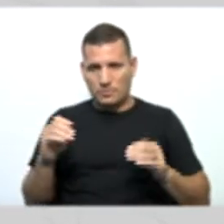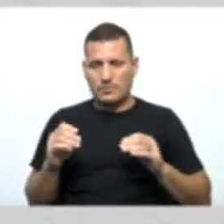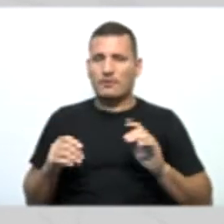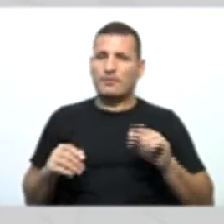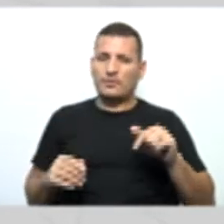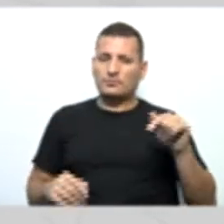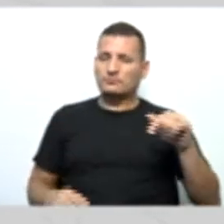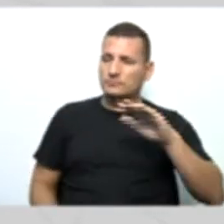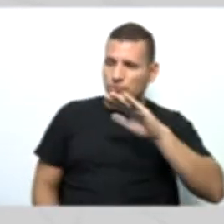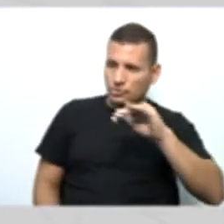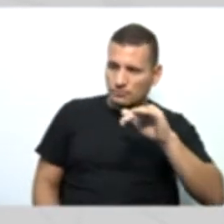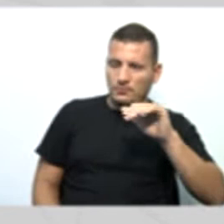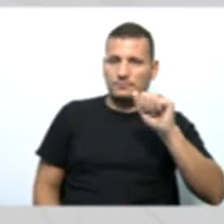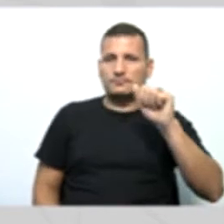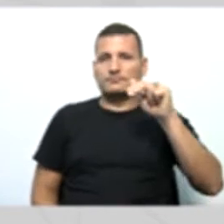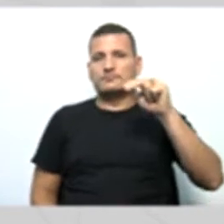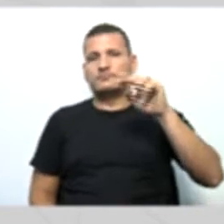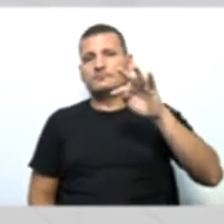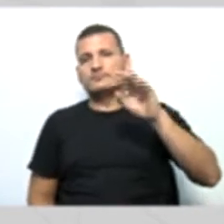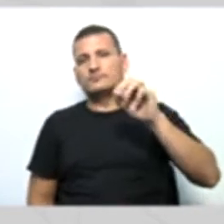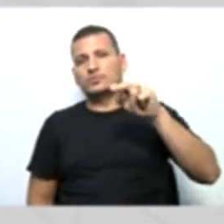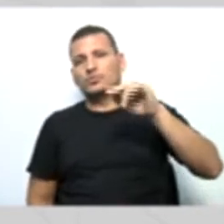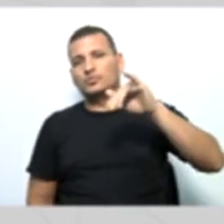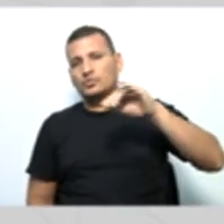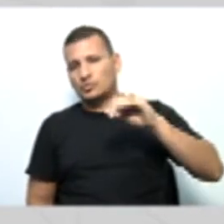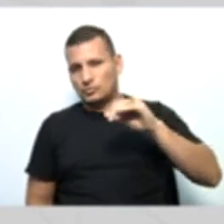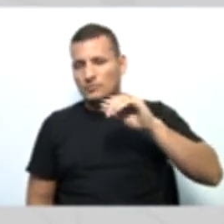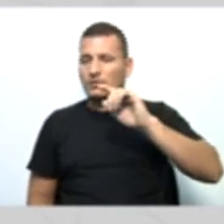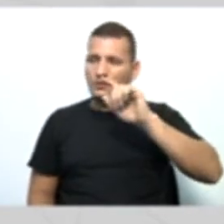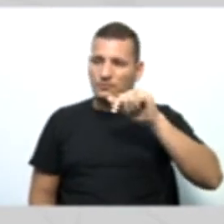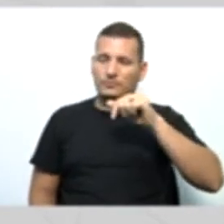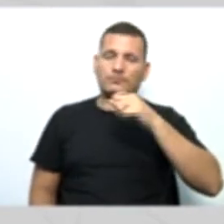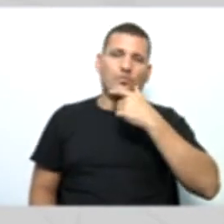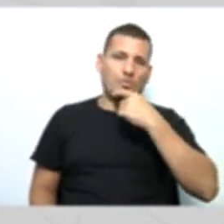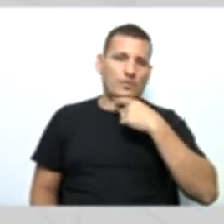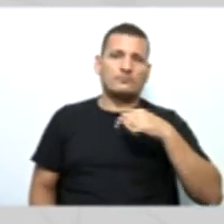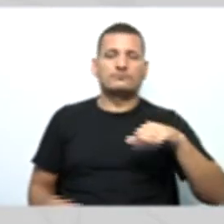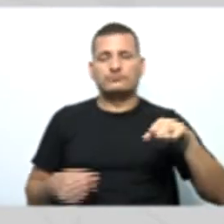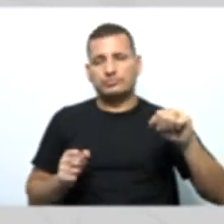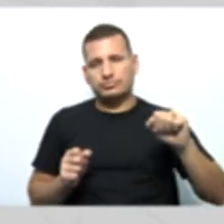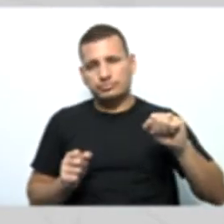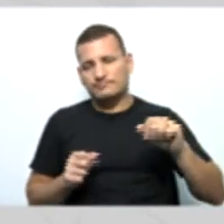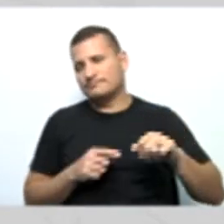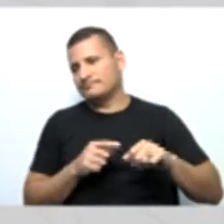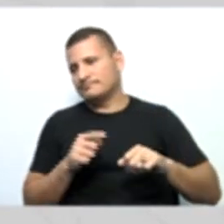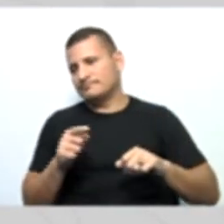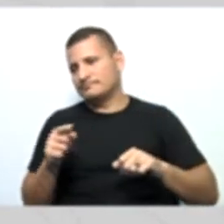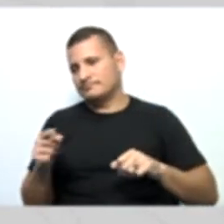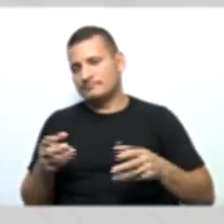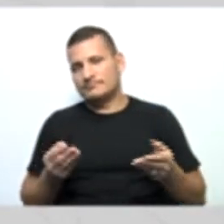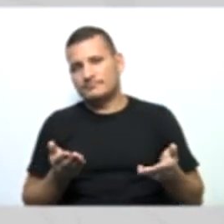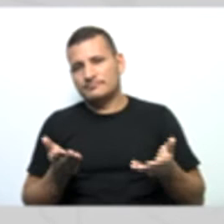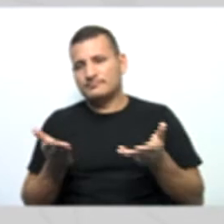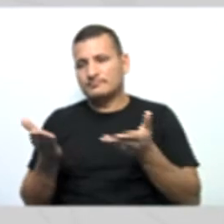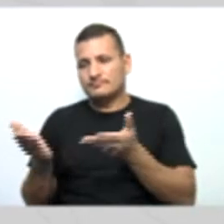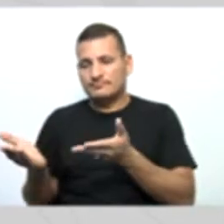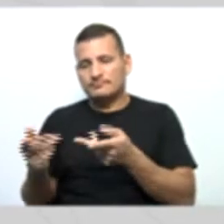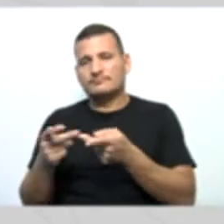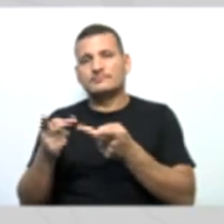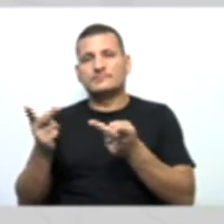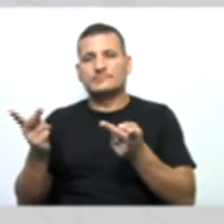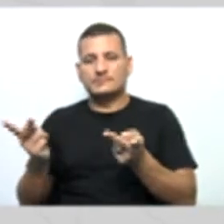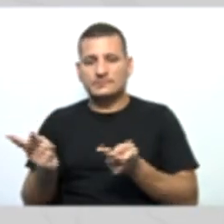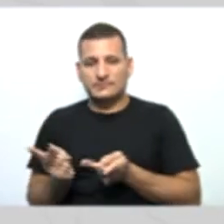e o entregador, finalmente, João recebe a pizza desejada às mãos. Antônio, meia hora depois